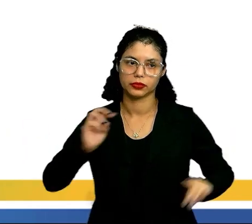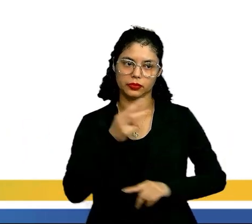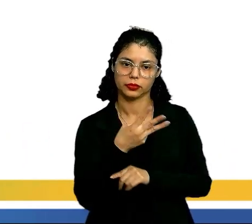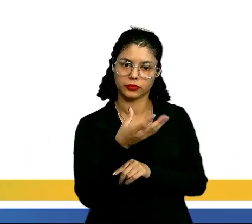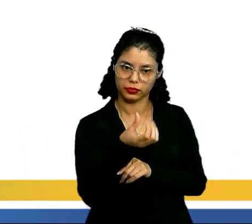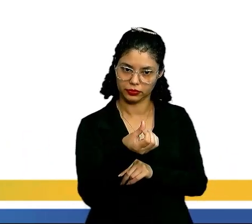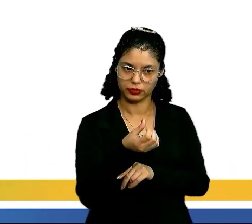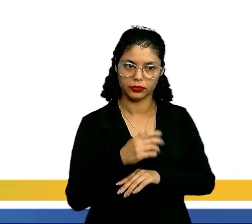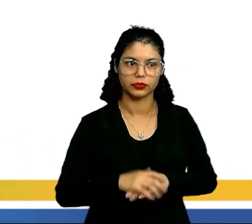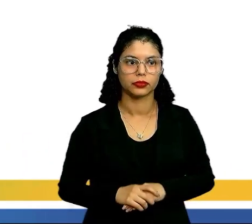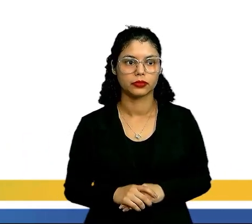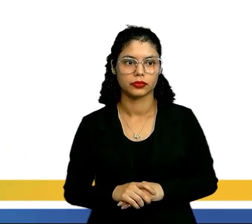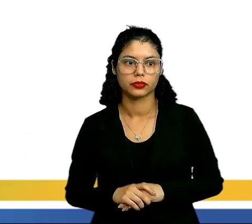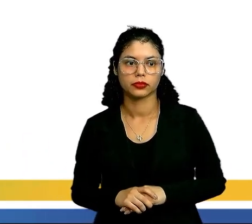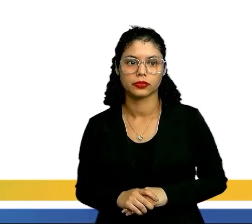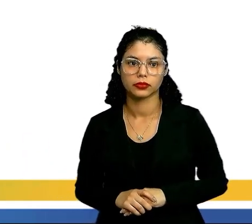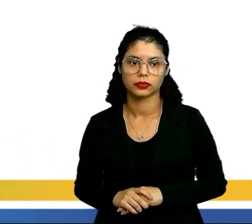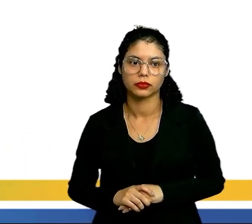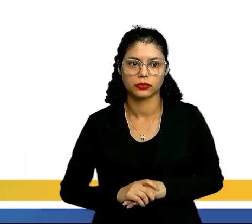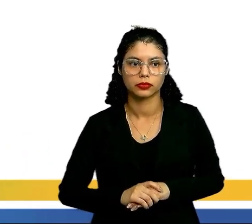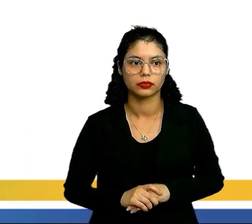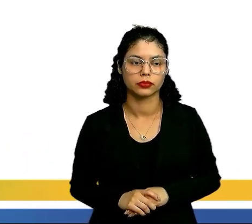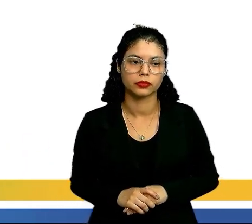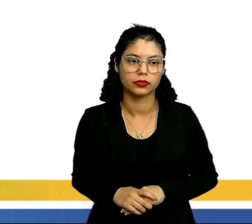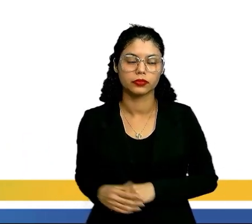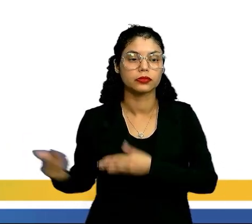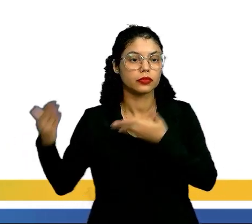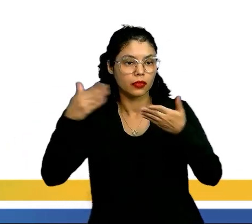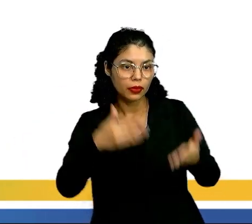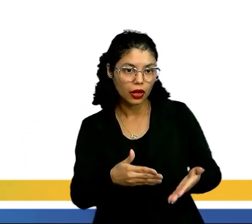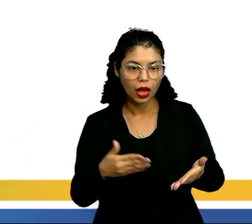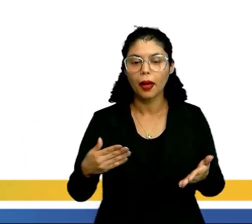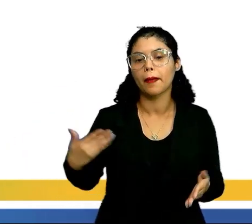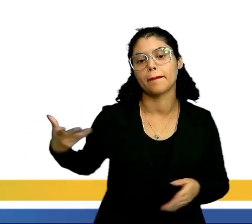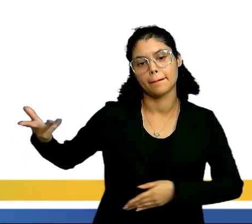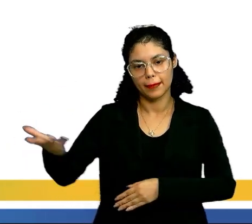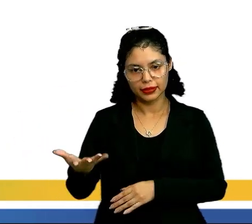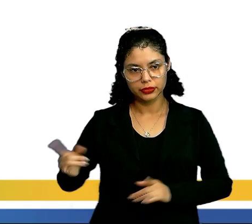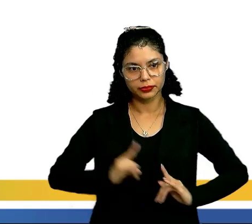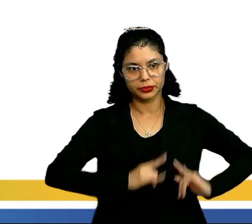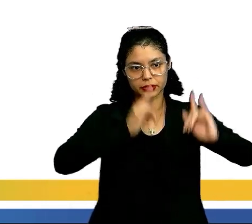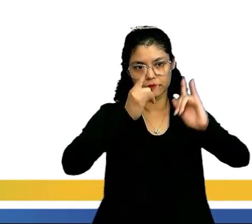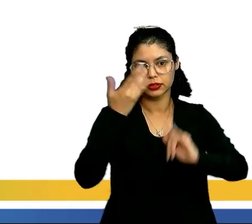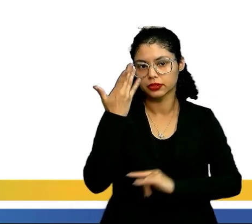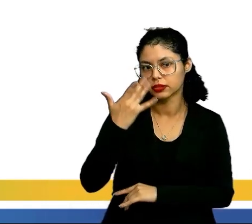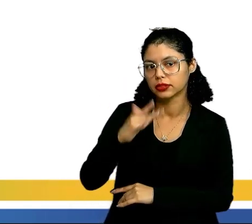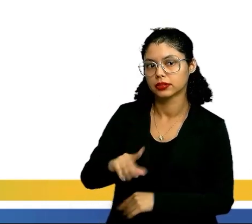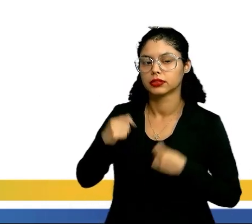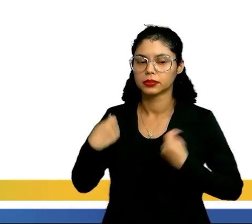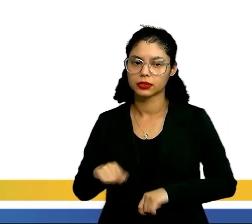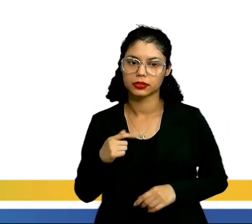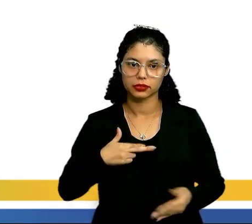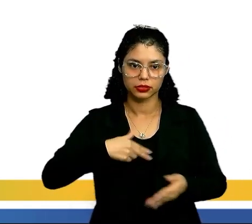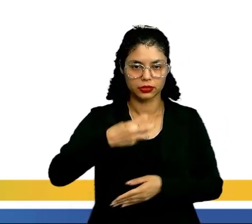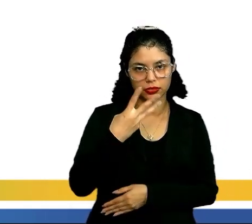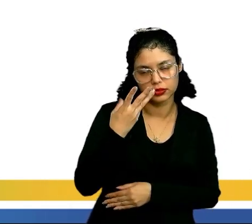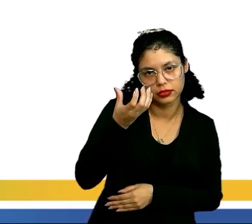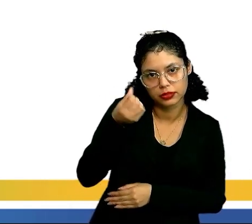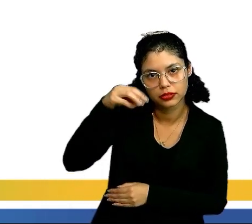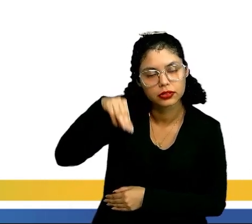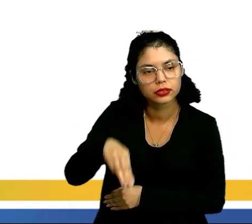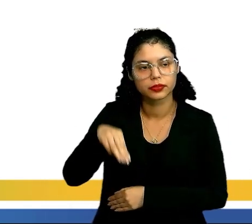a 36. Logo, para chegar à base do prédio, a criança